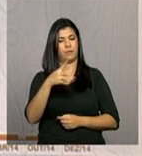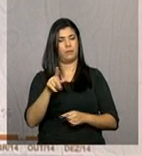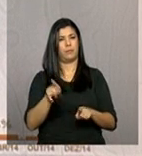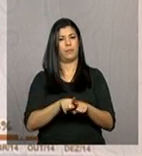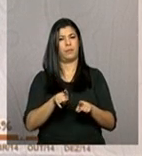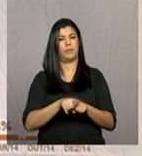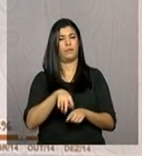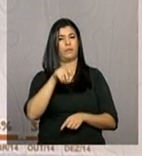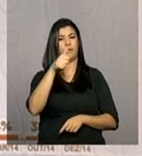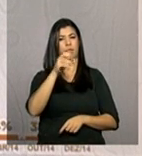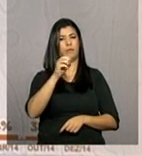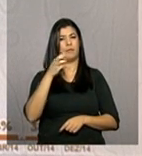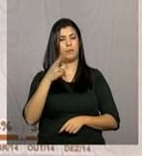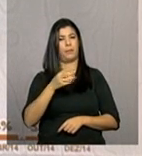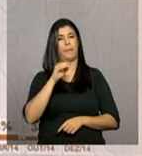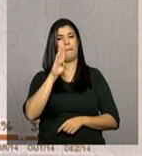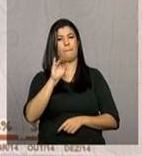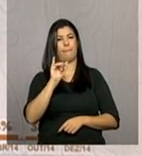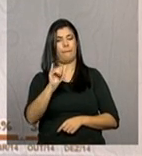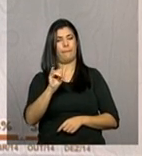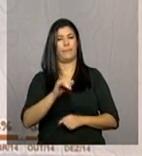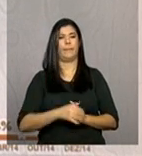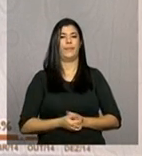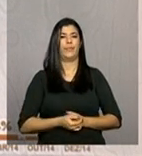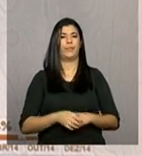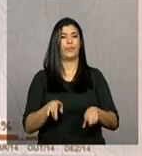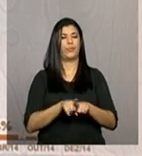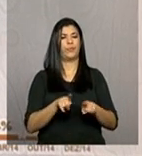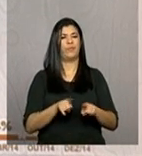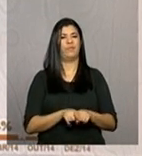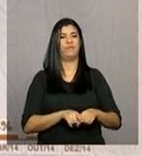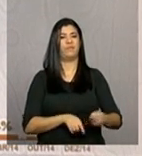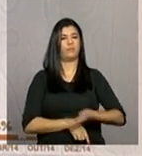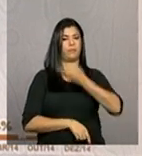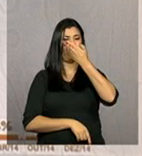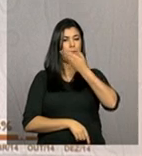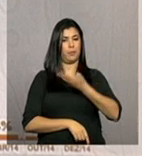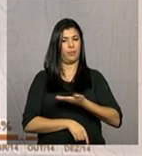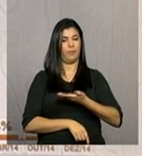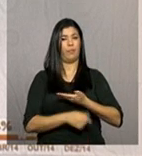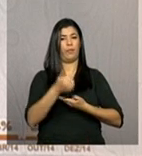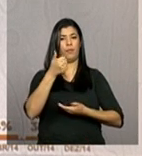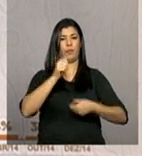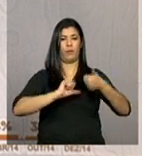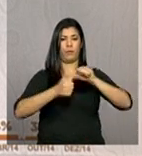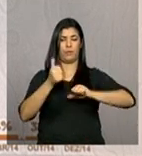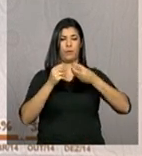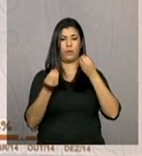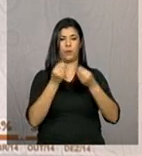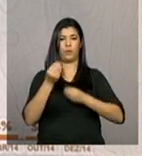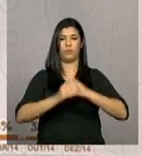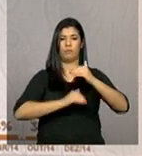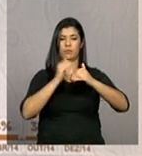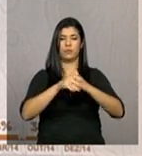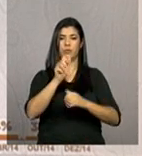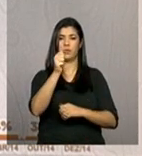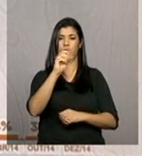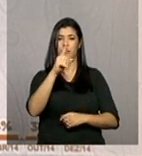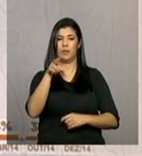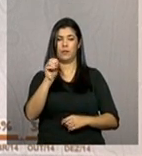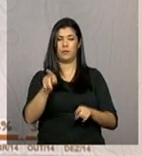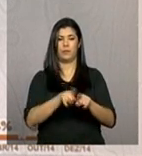103 bilhões. O nosso quadro tradicional de mostrar a avaliação do andamento das ações,